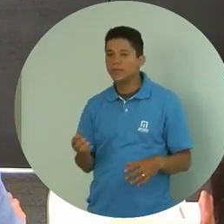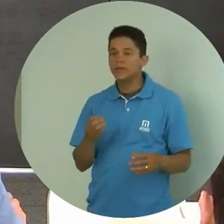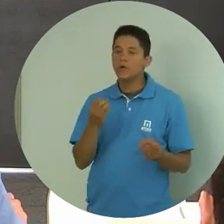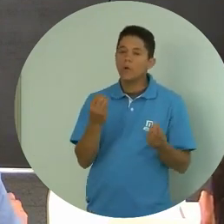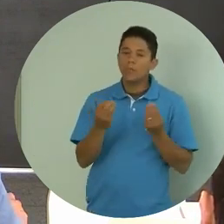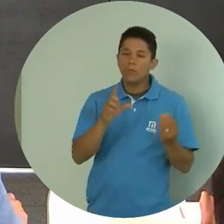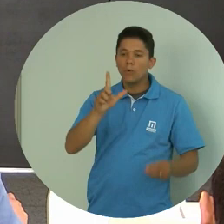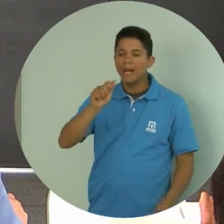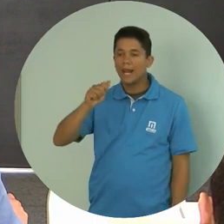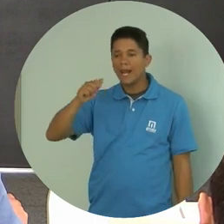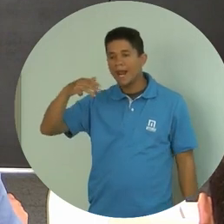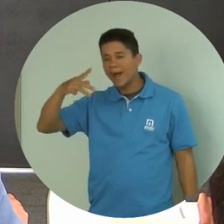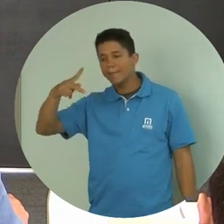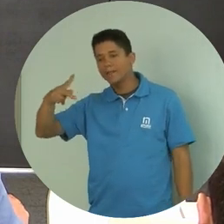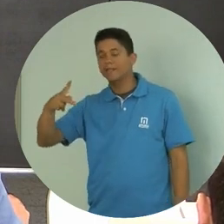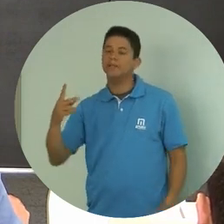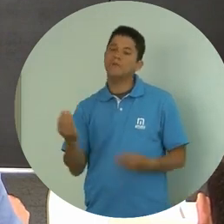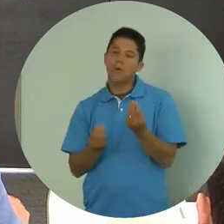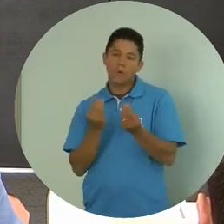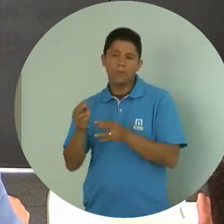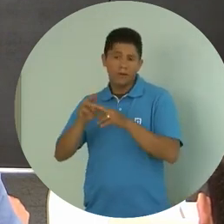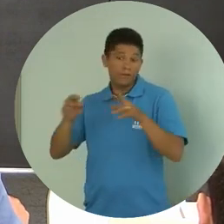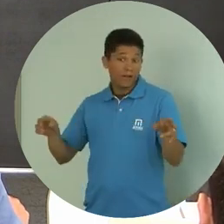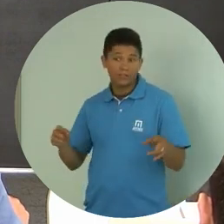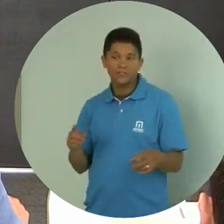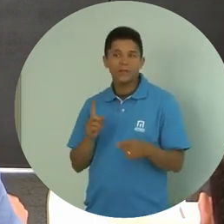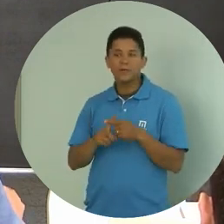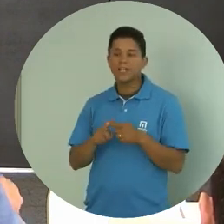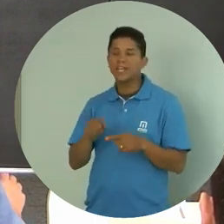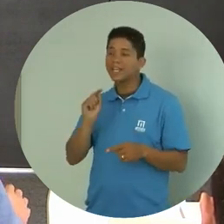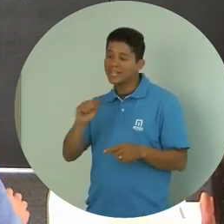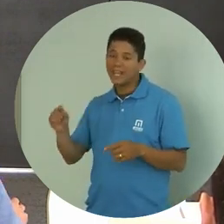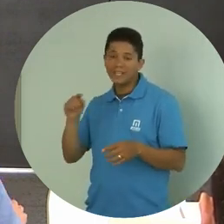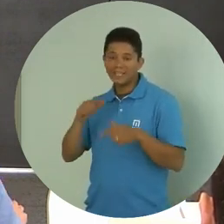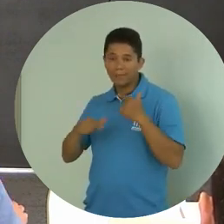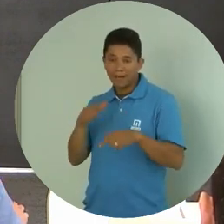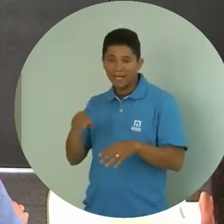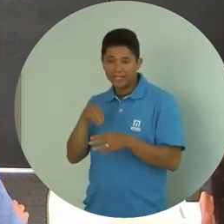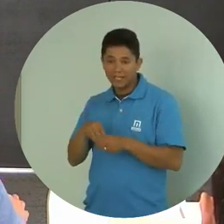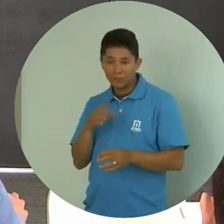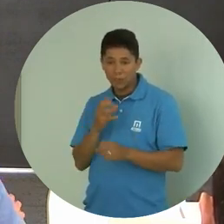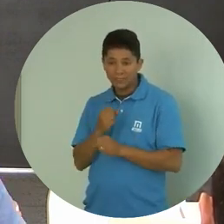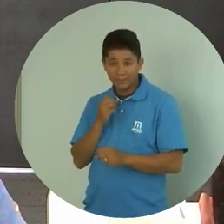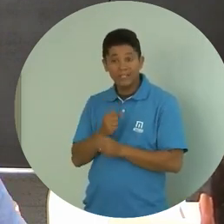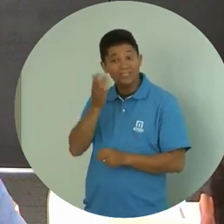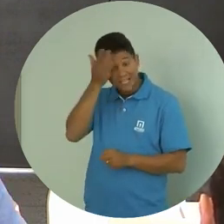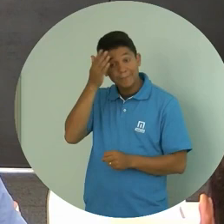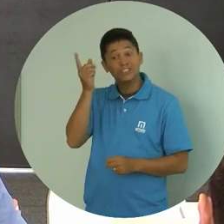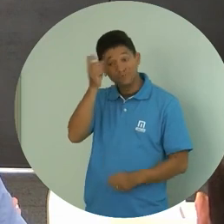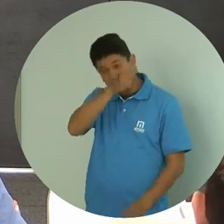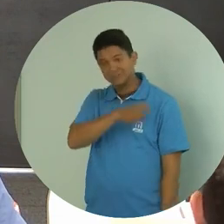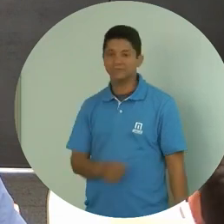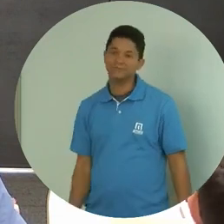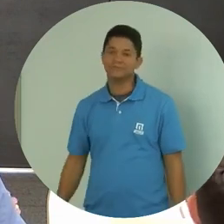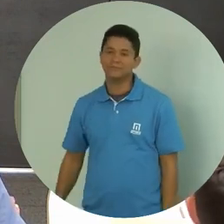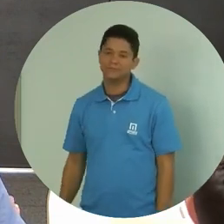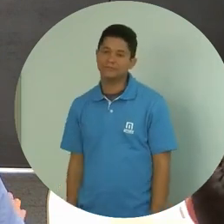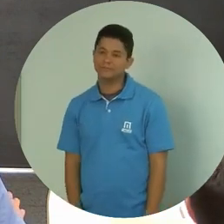para frente, isso faz uma falta muito grande. Quem é de orçamento aí sabe o que eu estou falando.